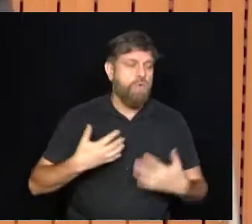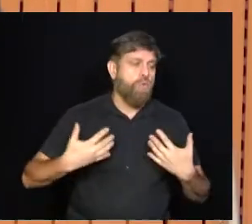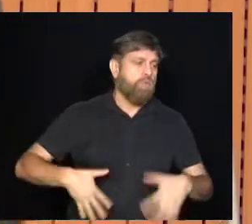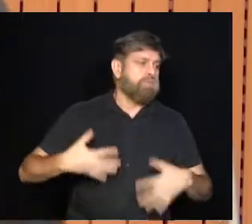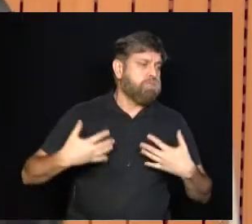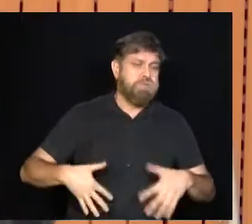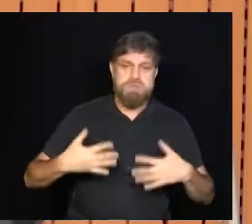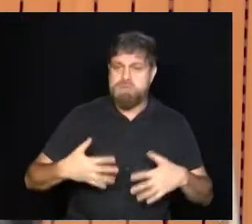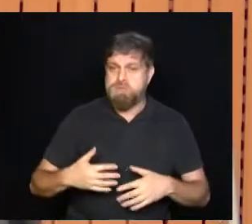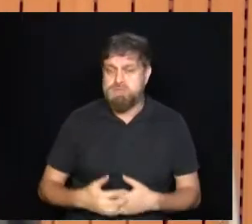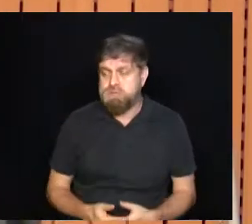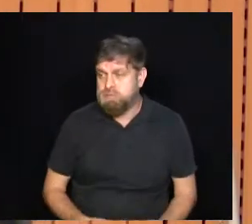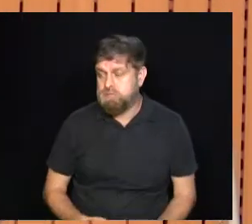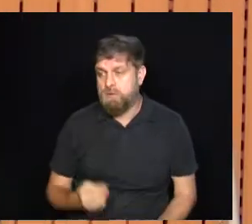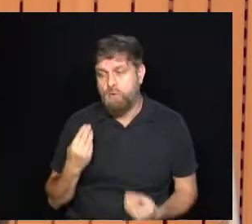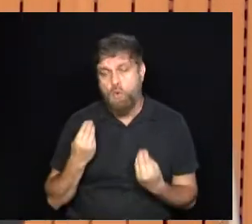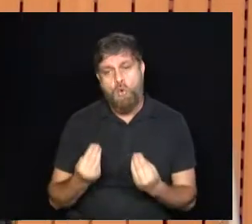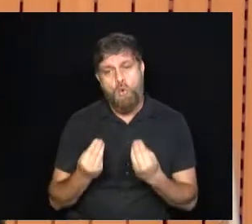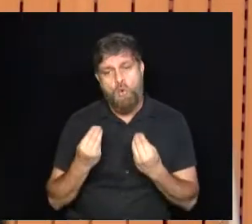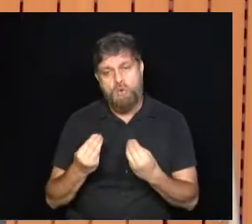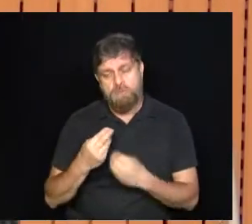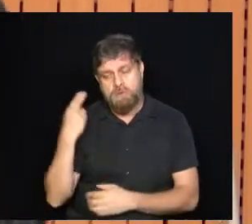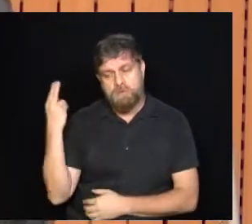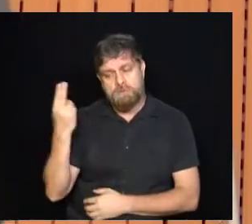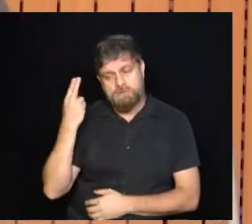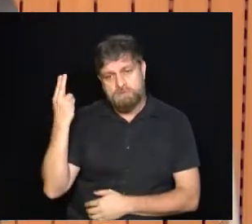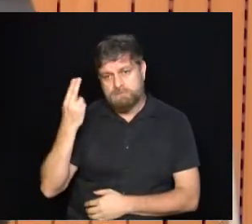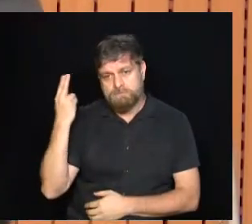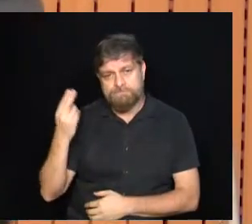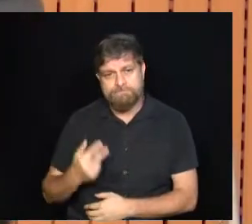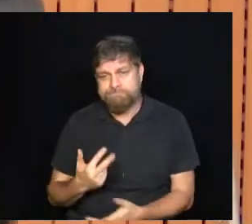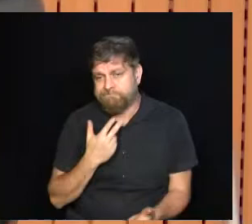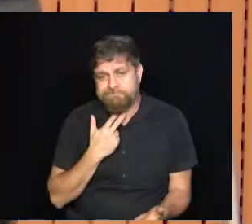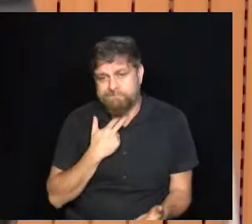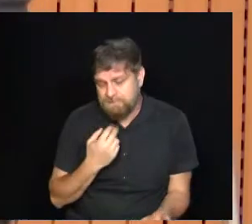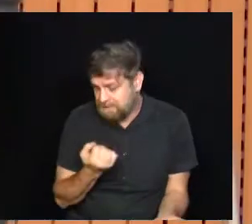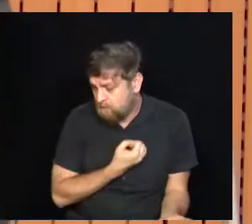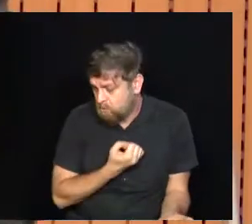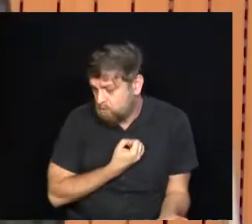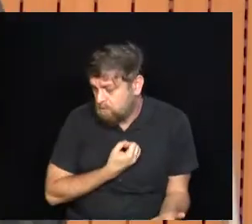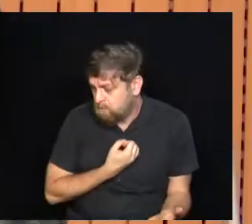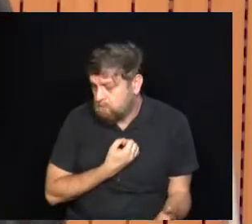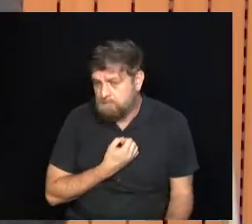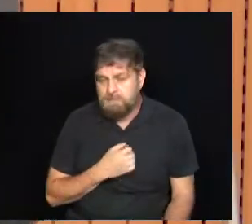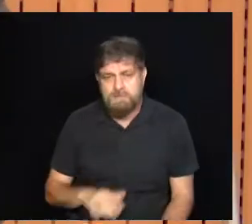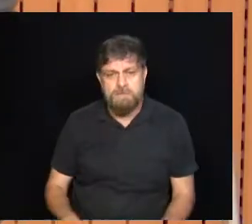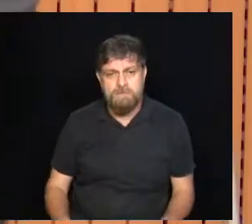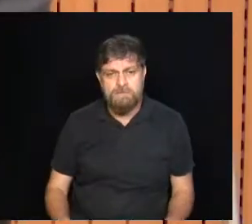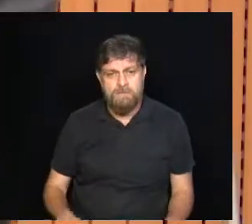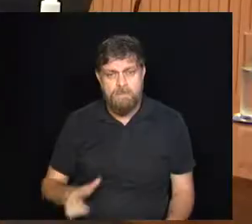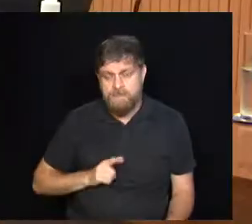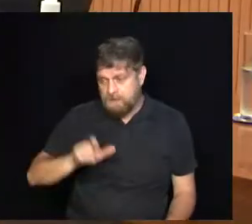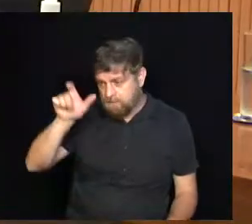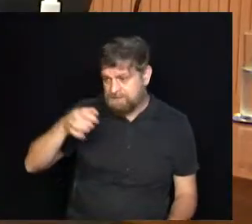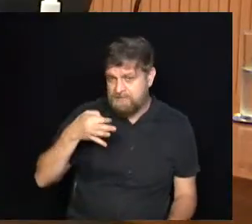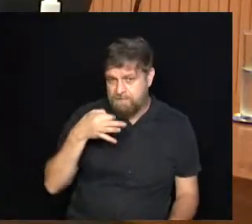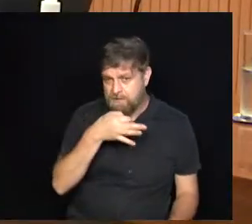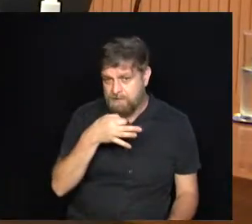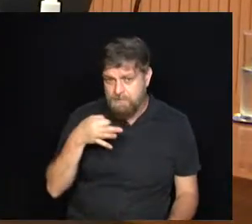não deveria ser nem... Nossa, não deveria ter esse número. Na verdade, até a senhora comentou sobre